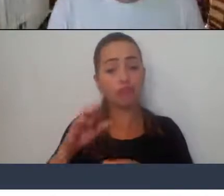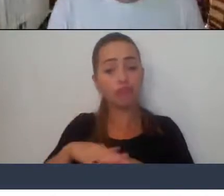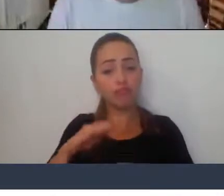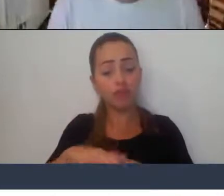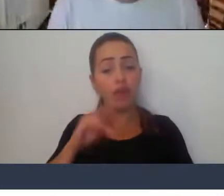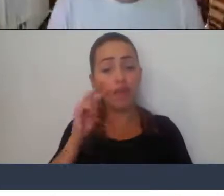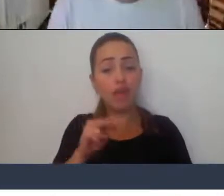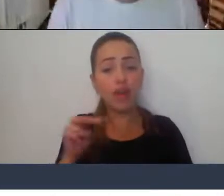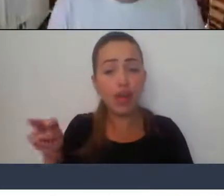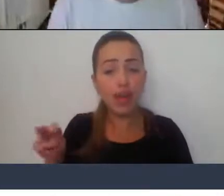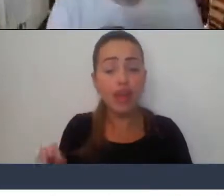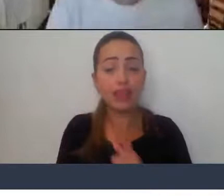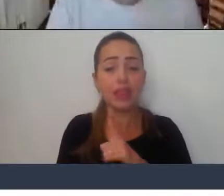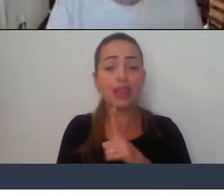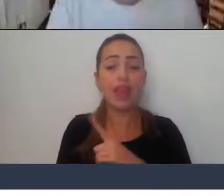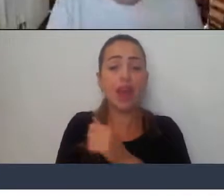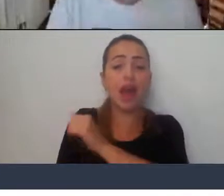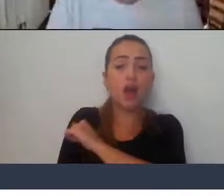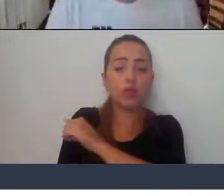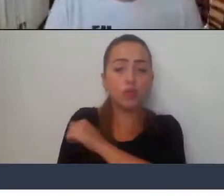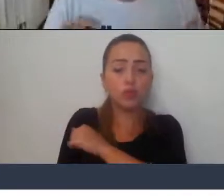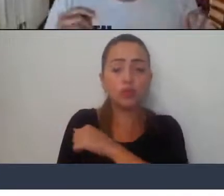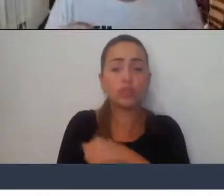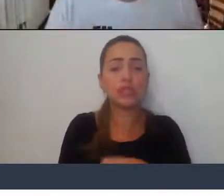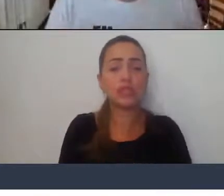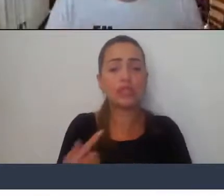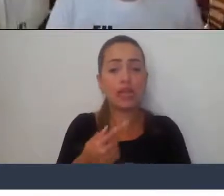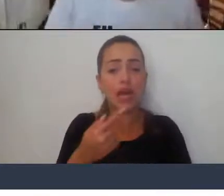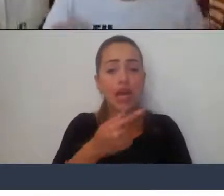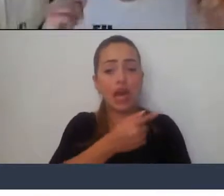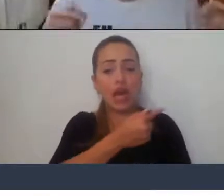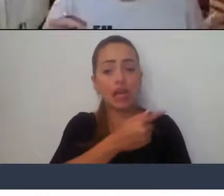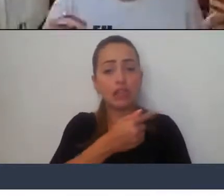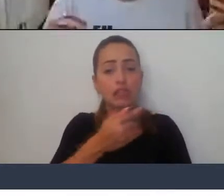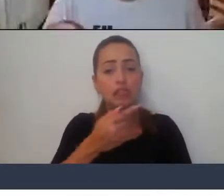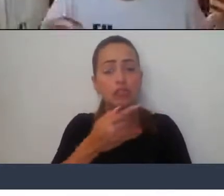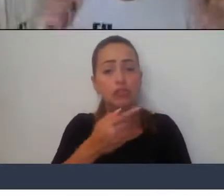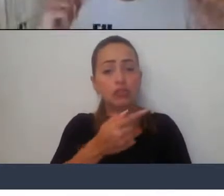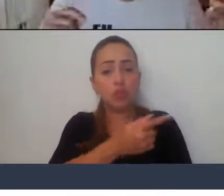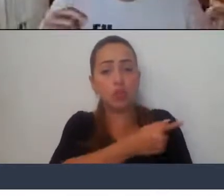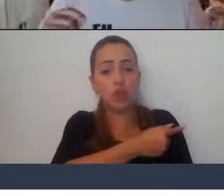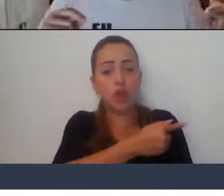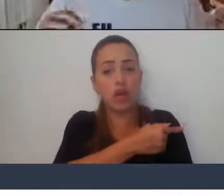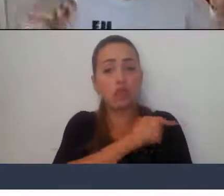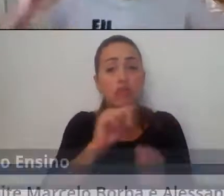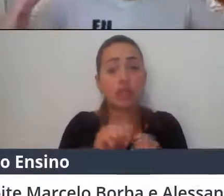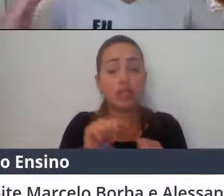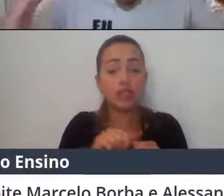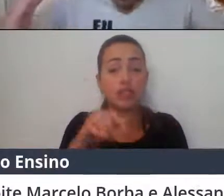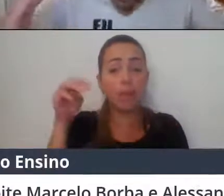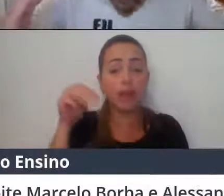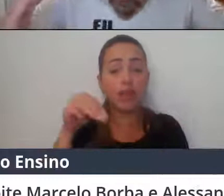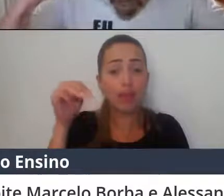alunos do sétimo ano fazendo matemática universitária,